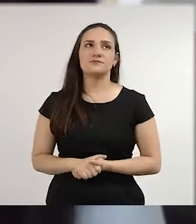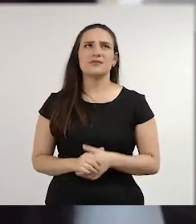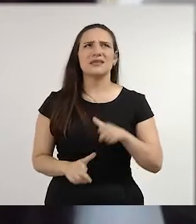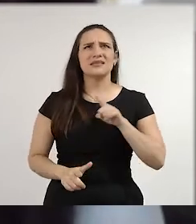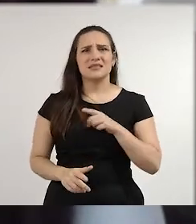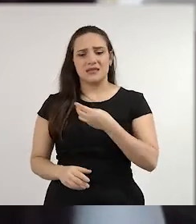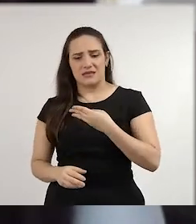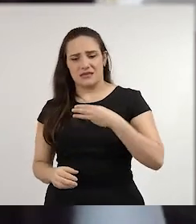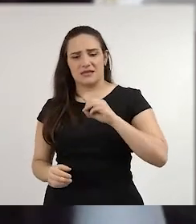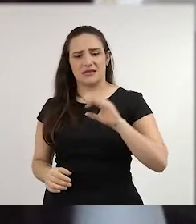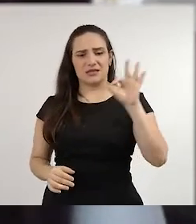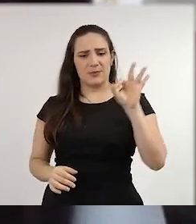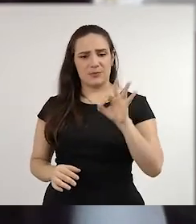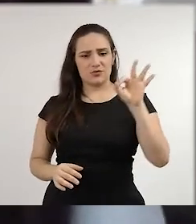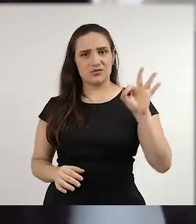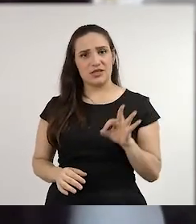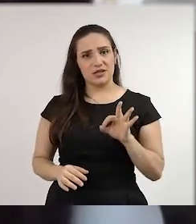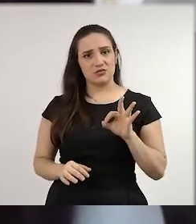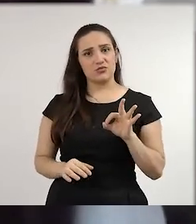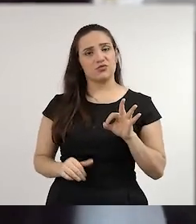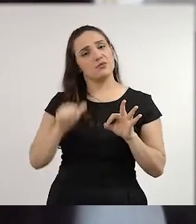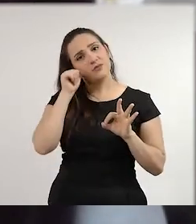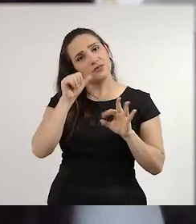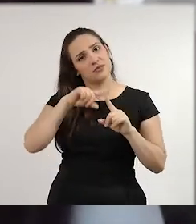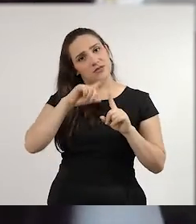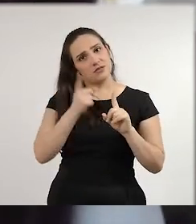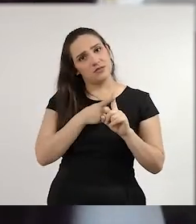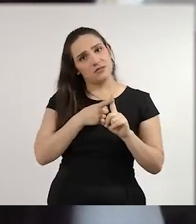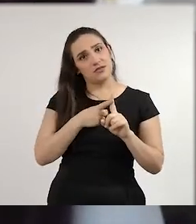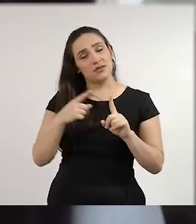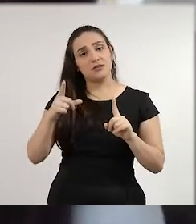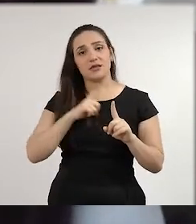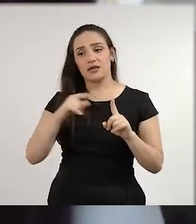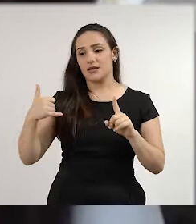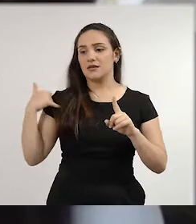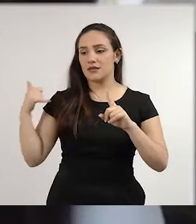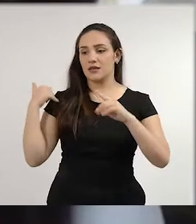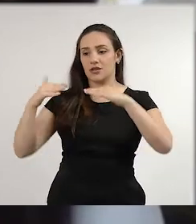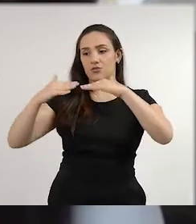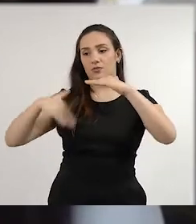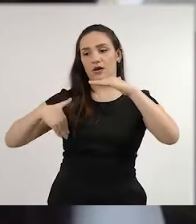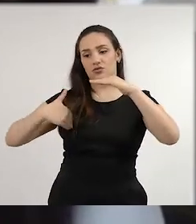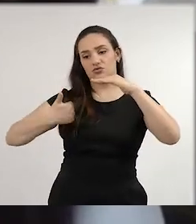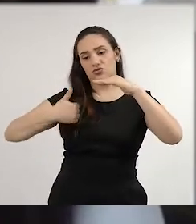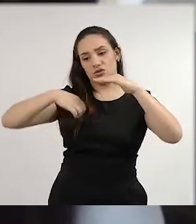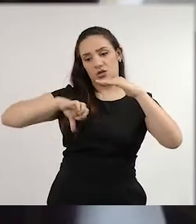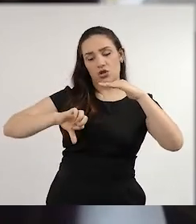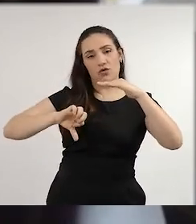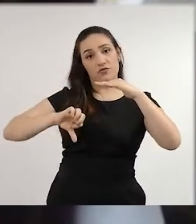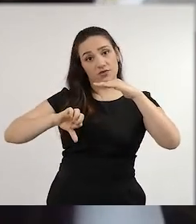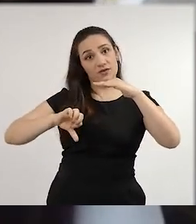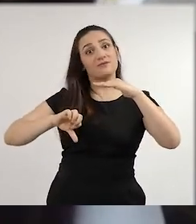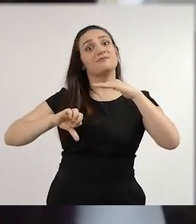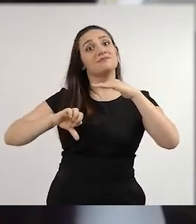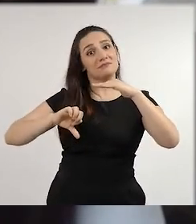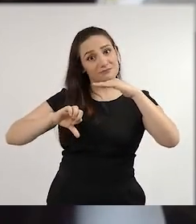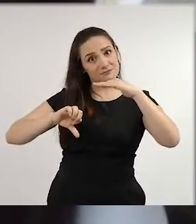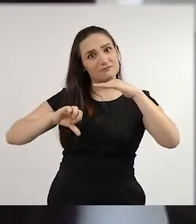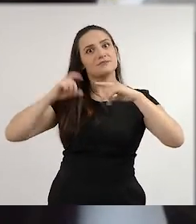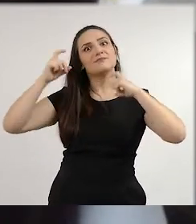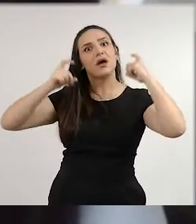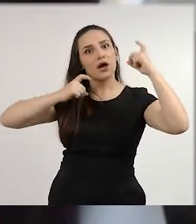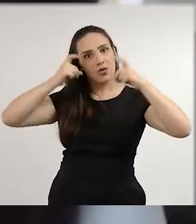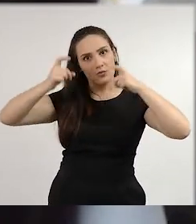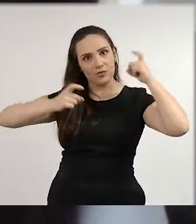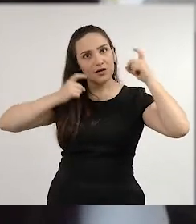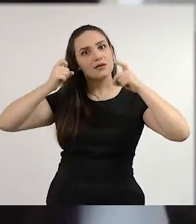das gestações no Brasil são de mulheres com menos de 19 anos. Nossa, é preocupante. Nossa. É